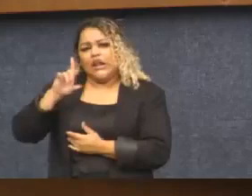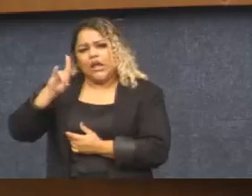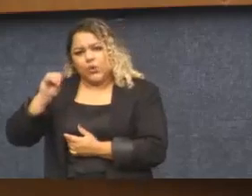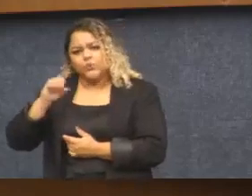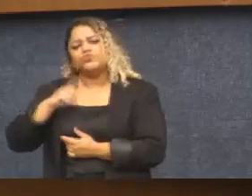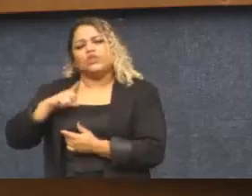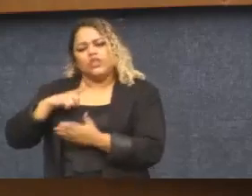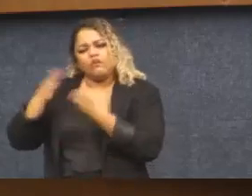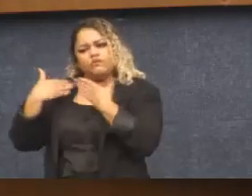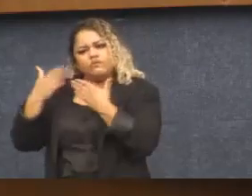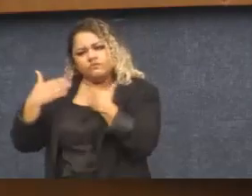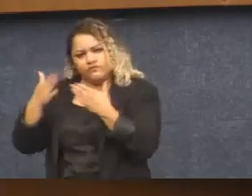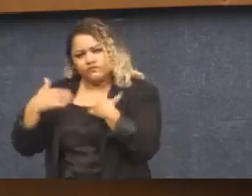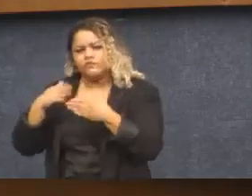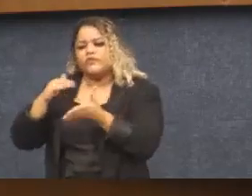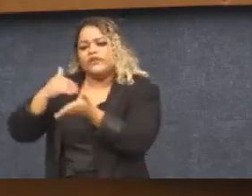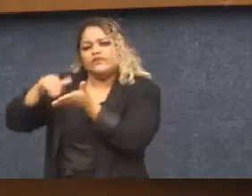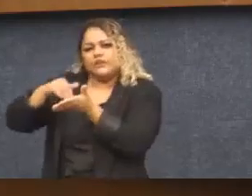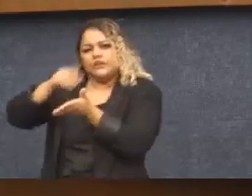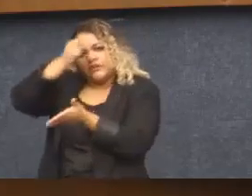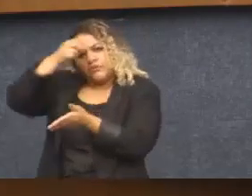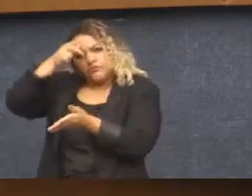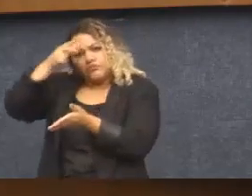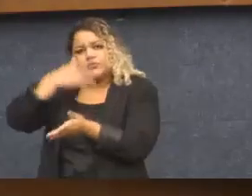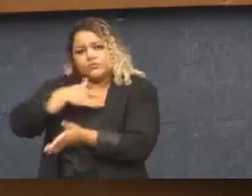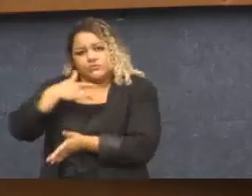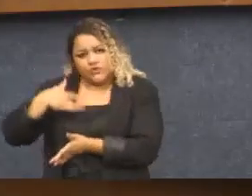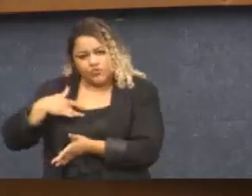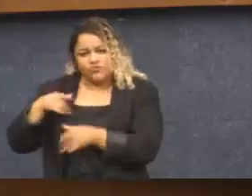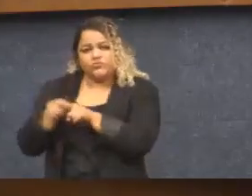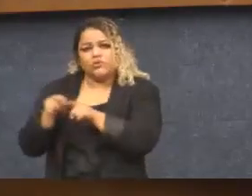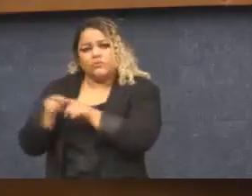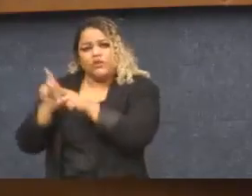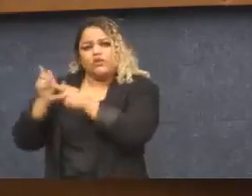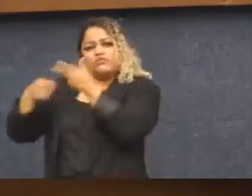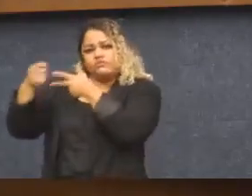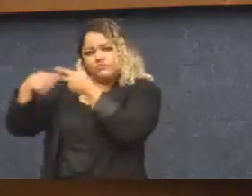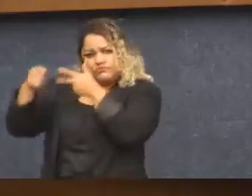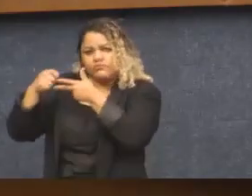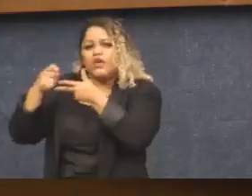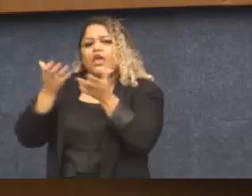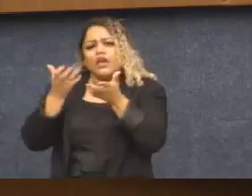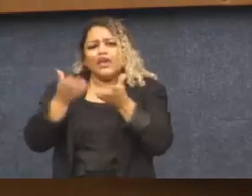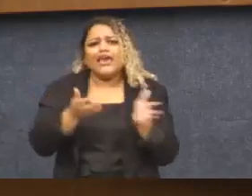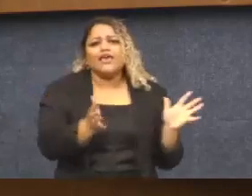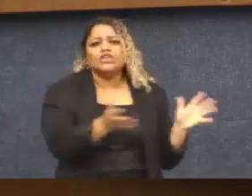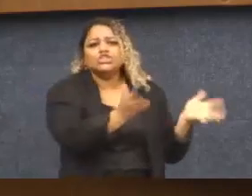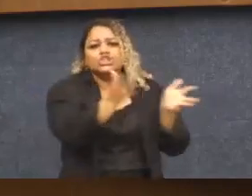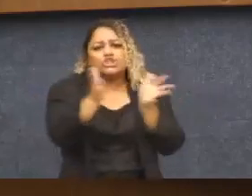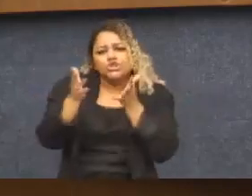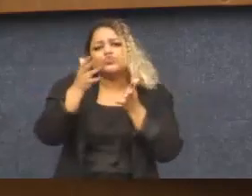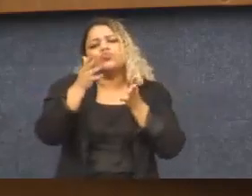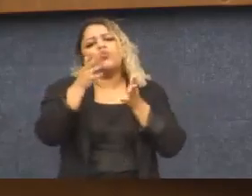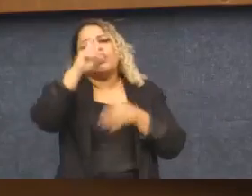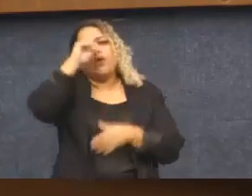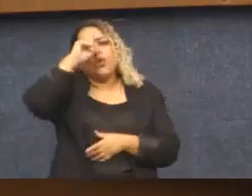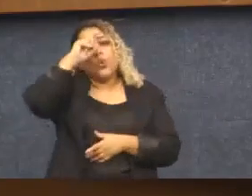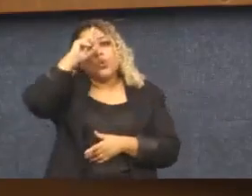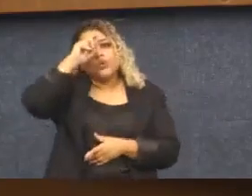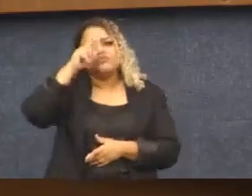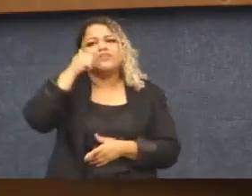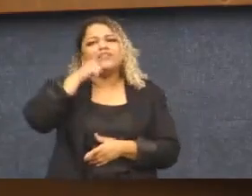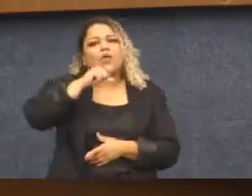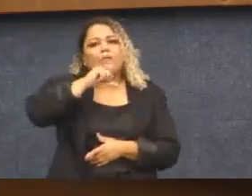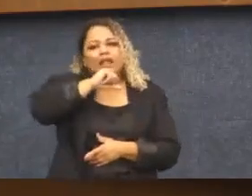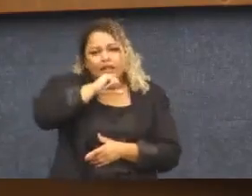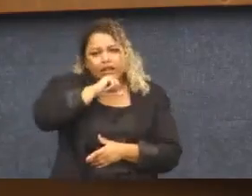com o Executivo, visa estimular que as maternidades possam oferecer, né, quartos privativos ou espaços privativos para